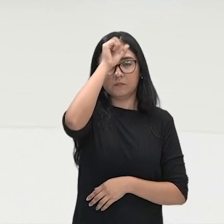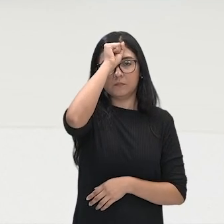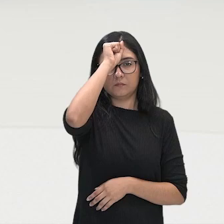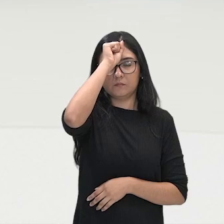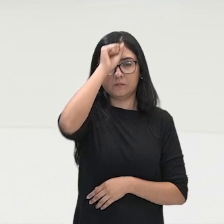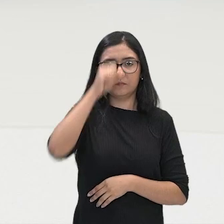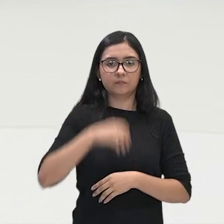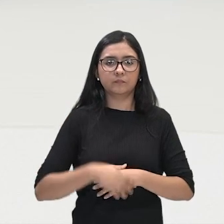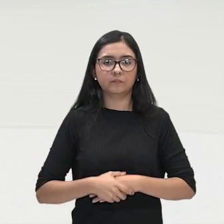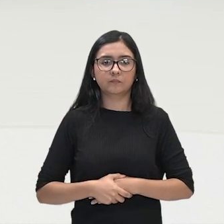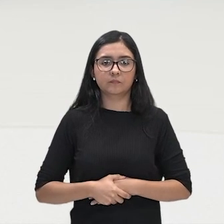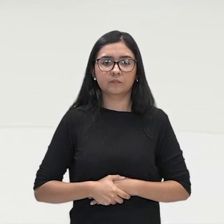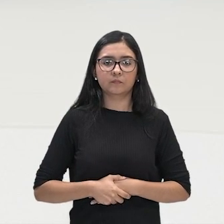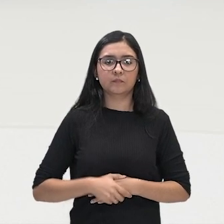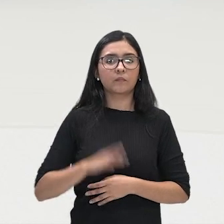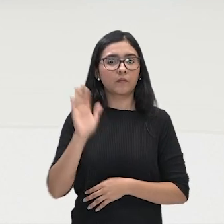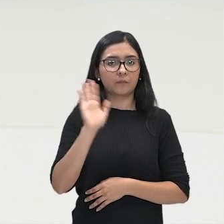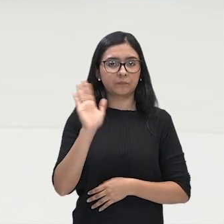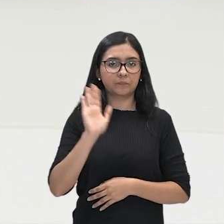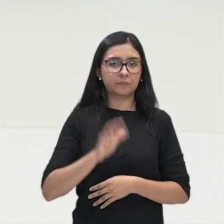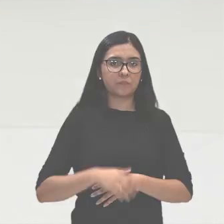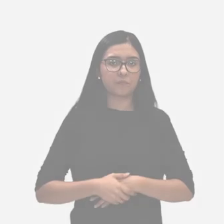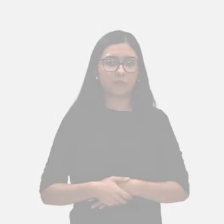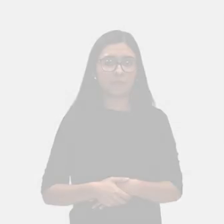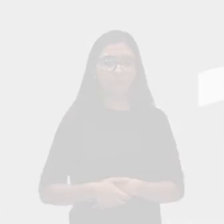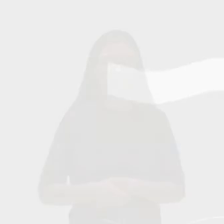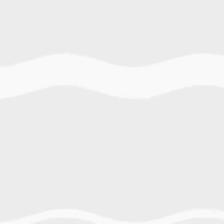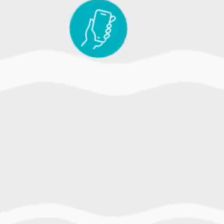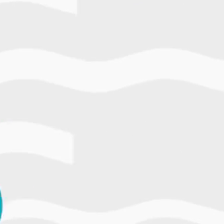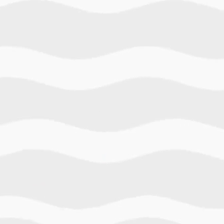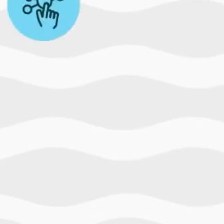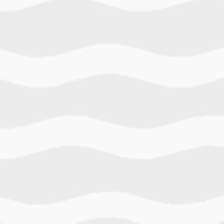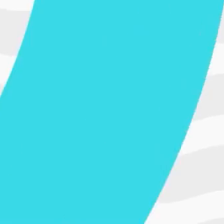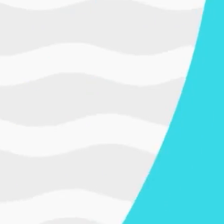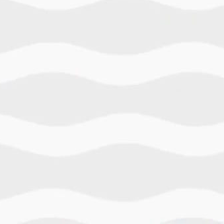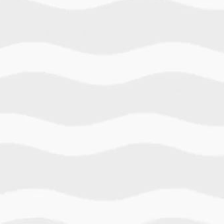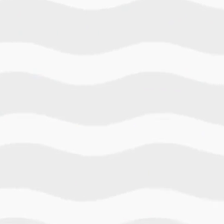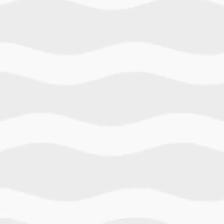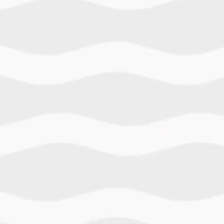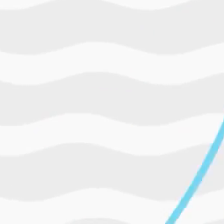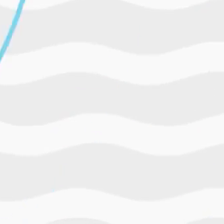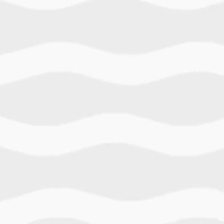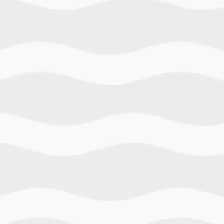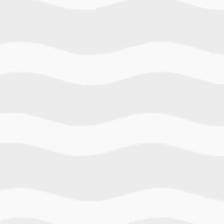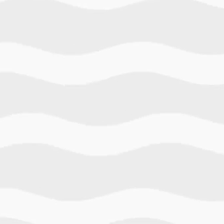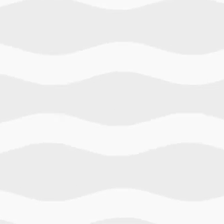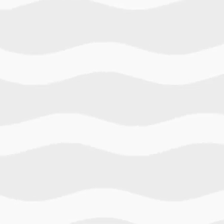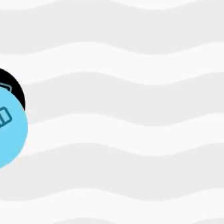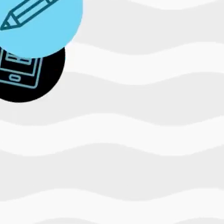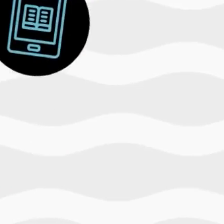sobre esta aula. Então, até a próxima. Música